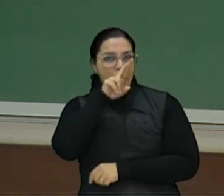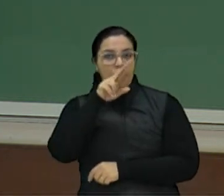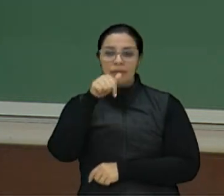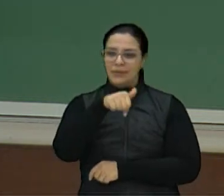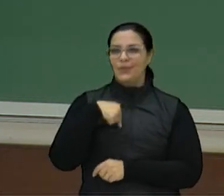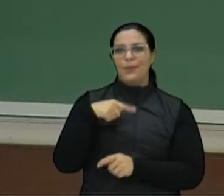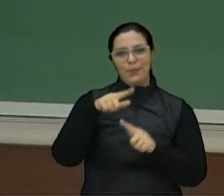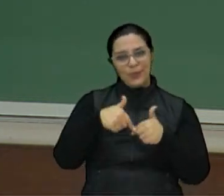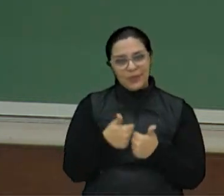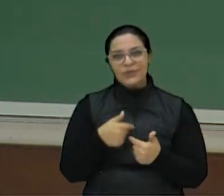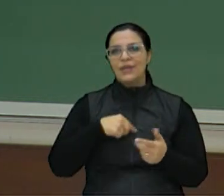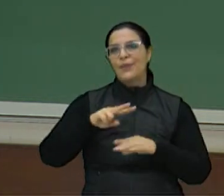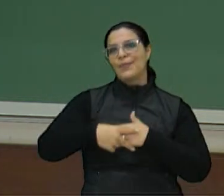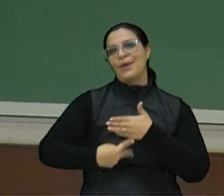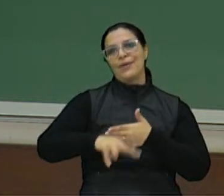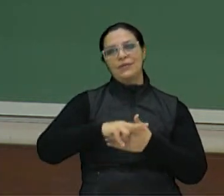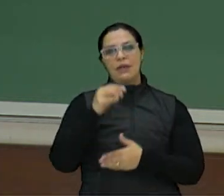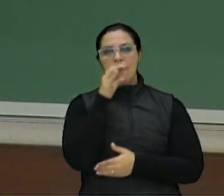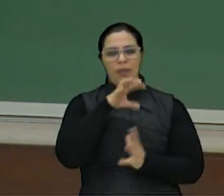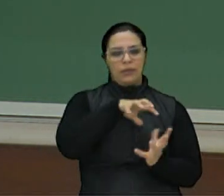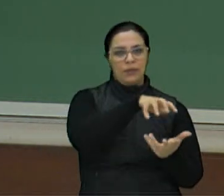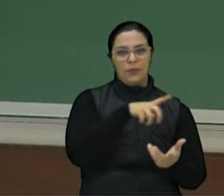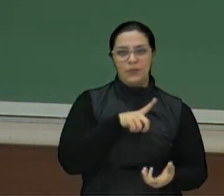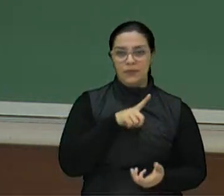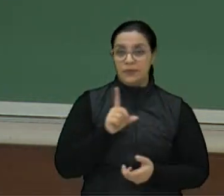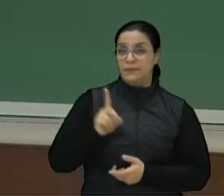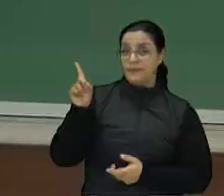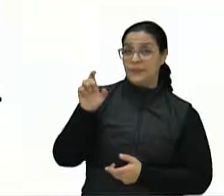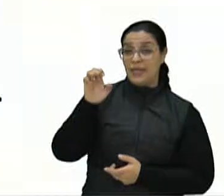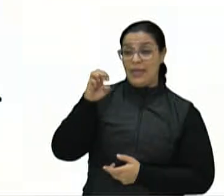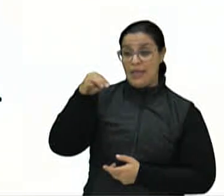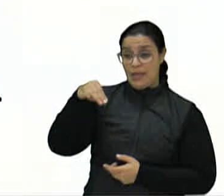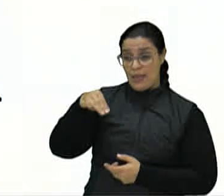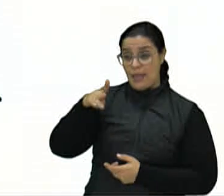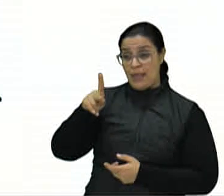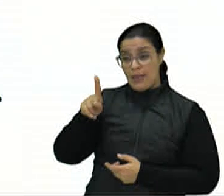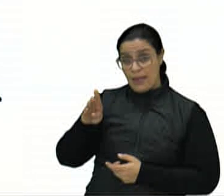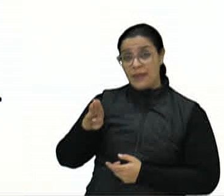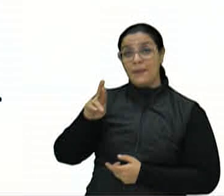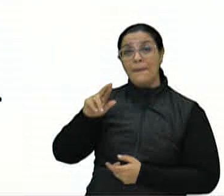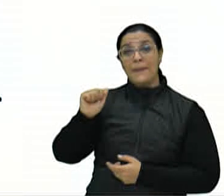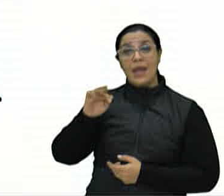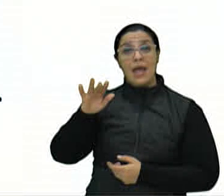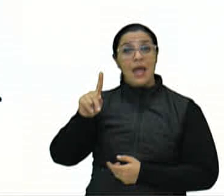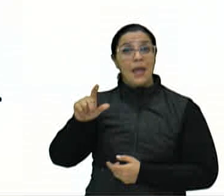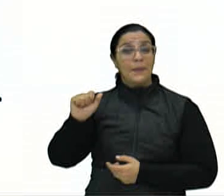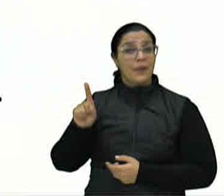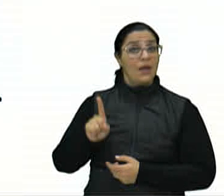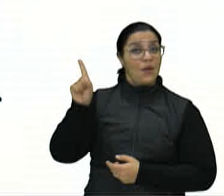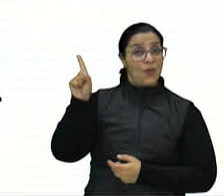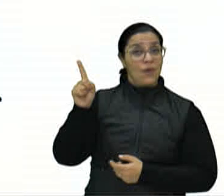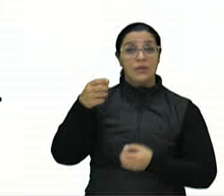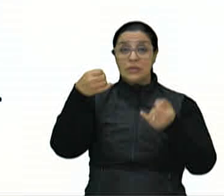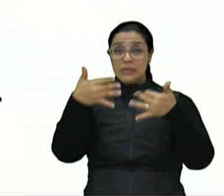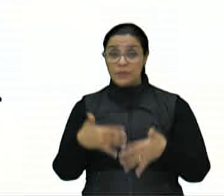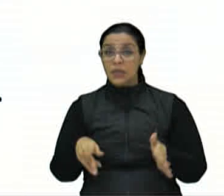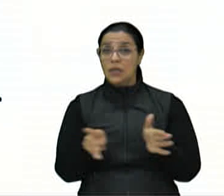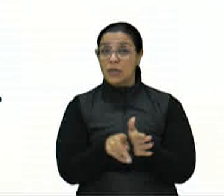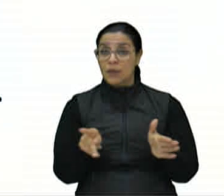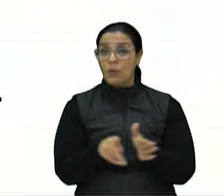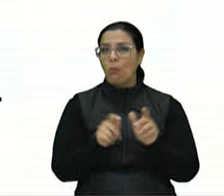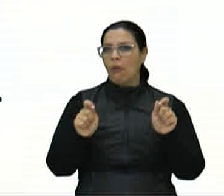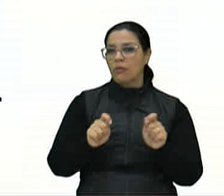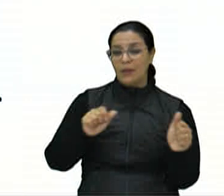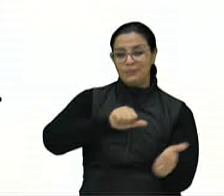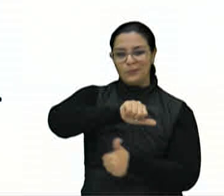o aquecimento global. Segundo a Embrapa, letras garrafais de novo, efeitos